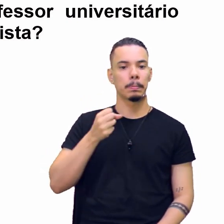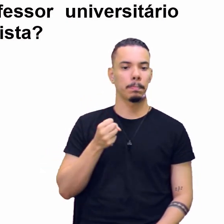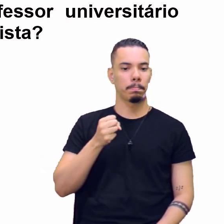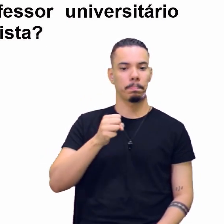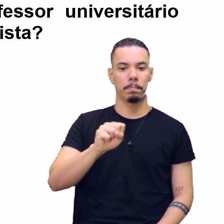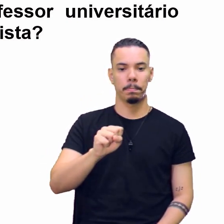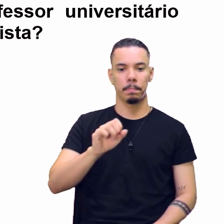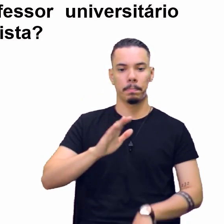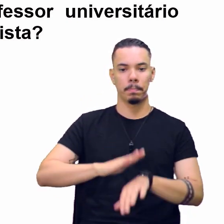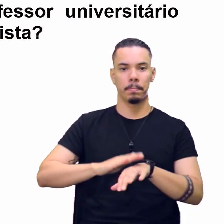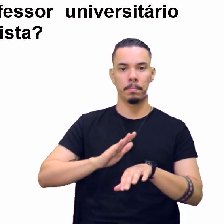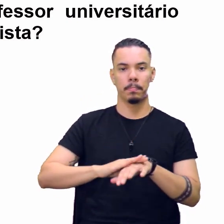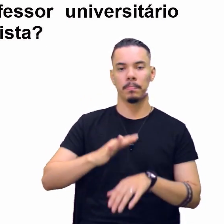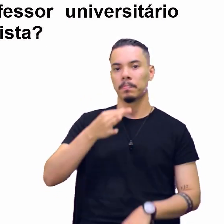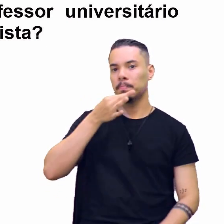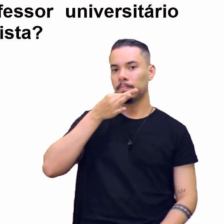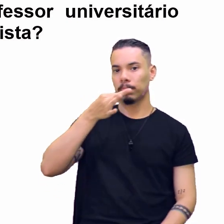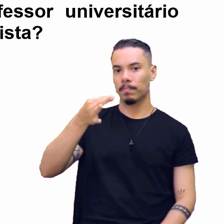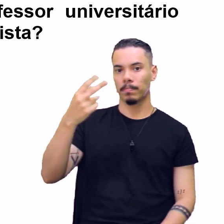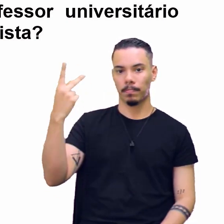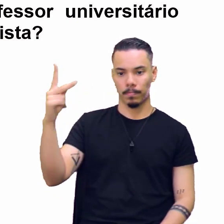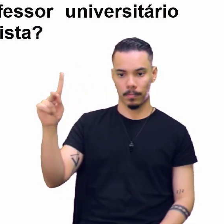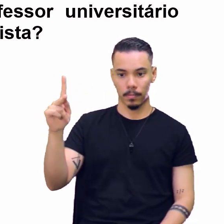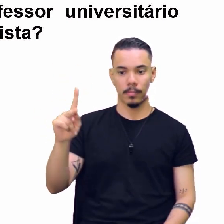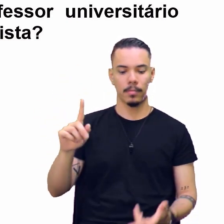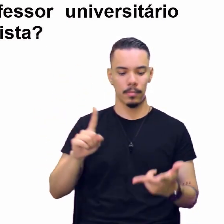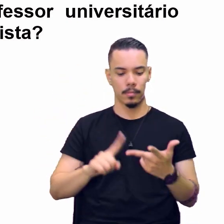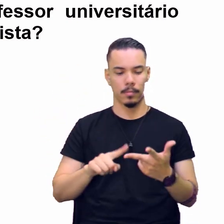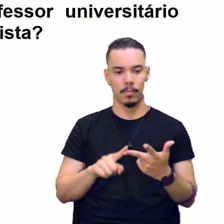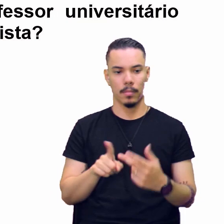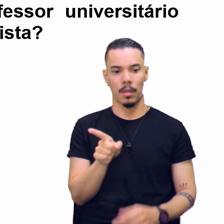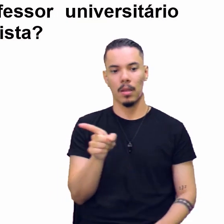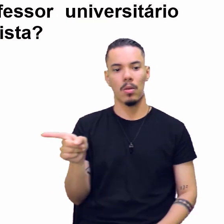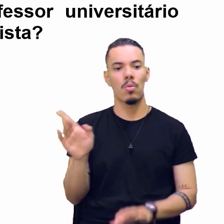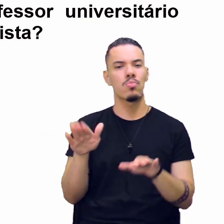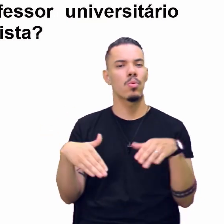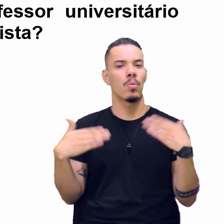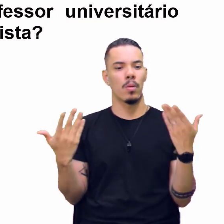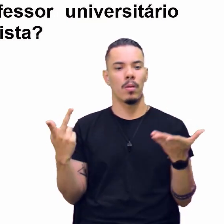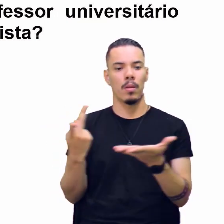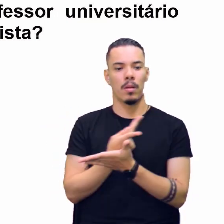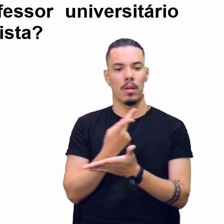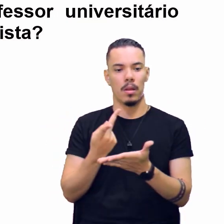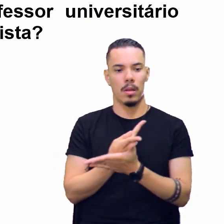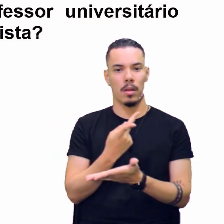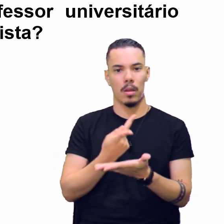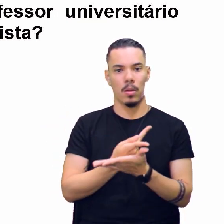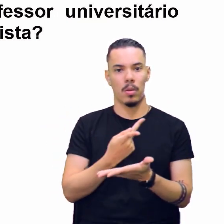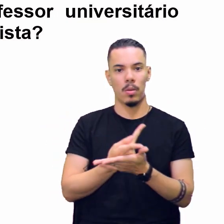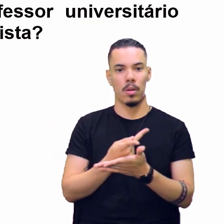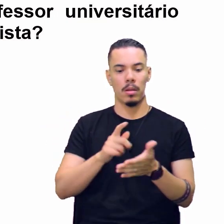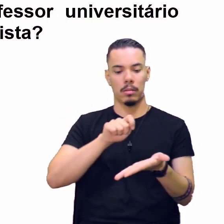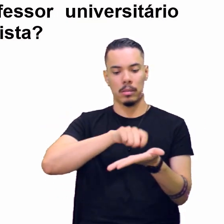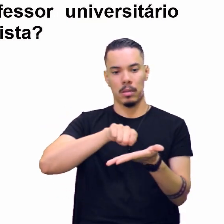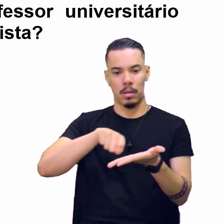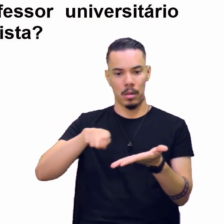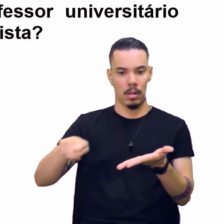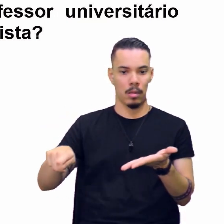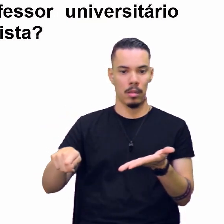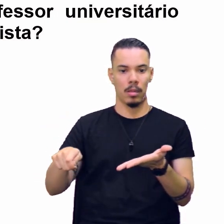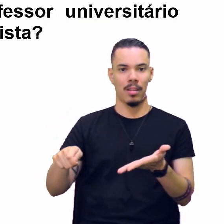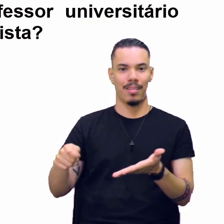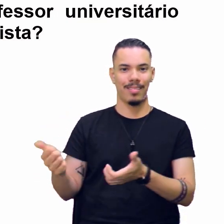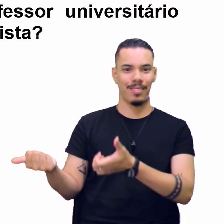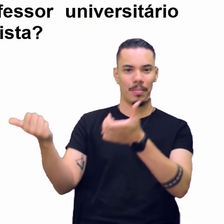vista? E a terceira pergunta, qual foi o erro de ortografia citado como exemplo? Aí você